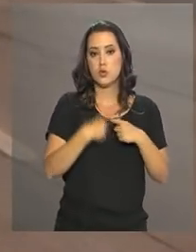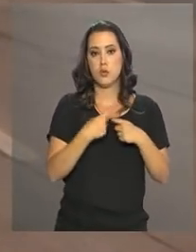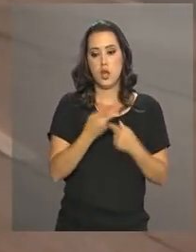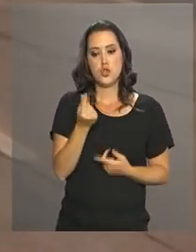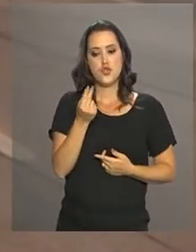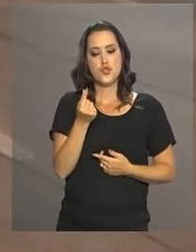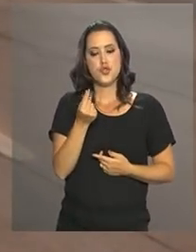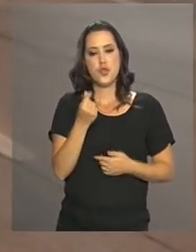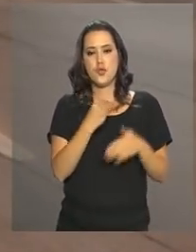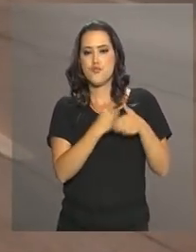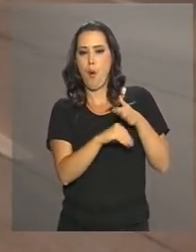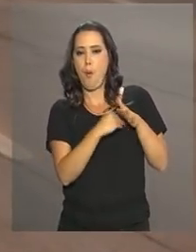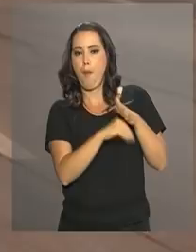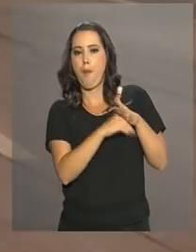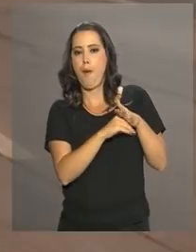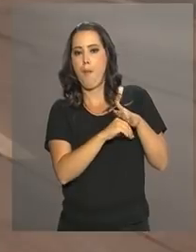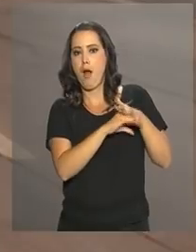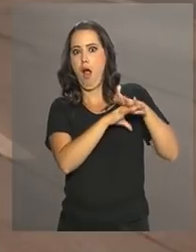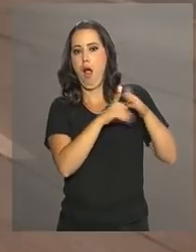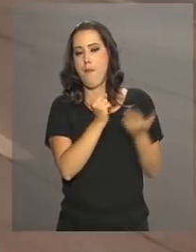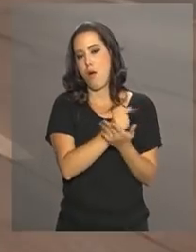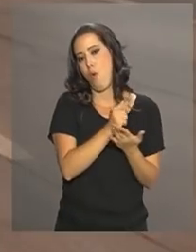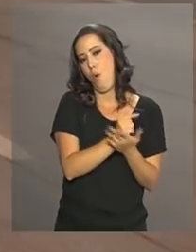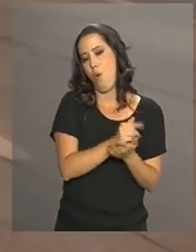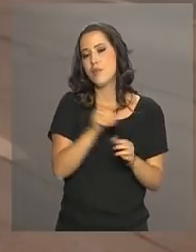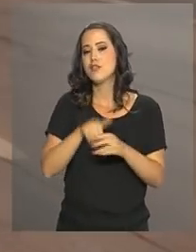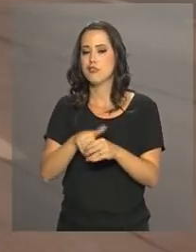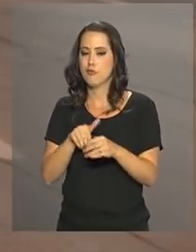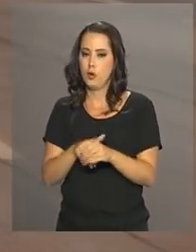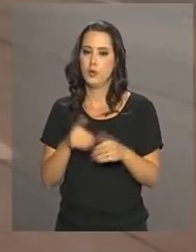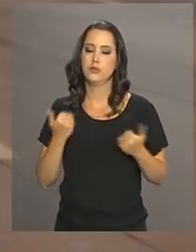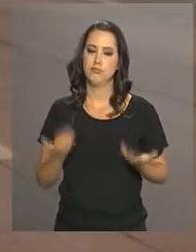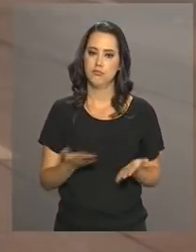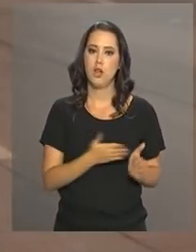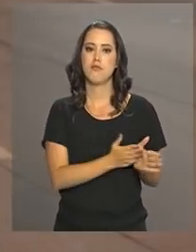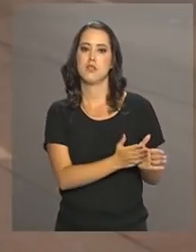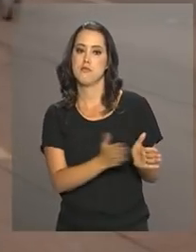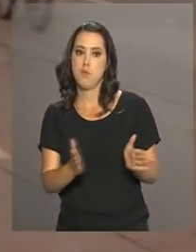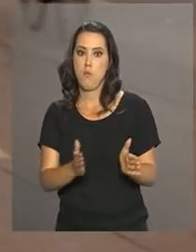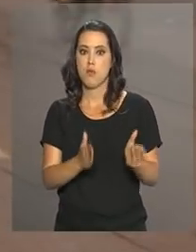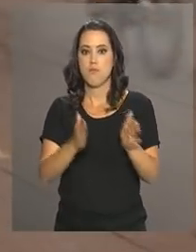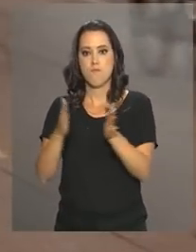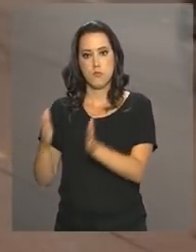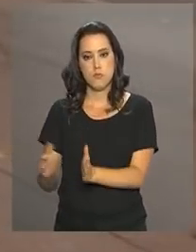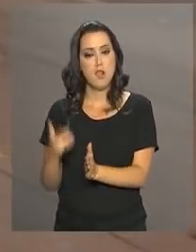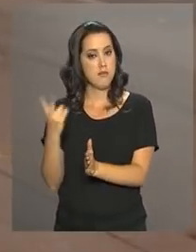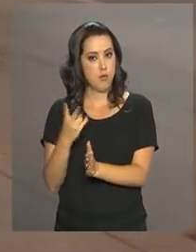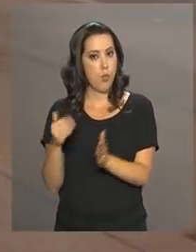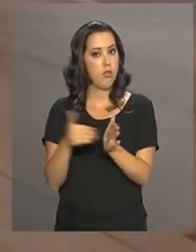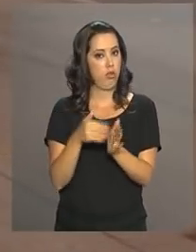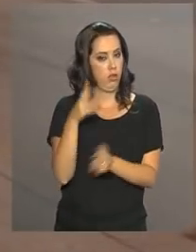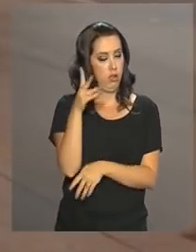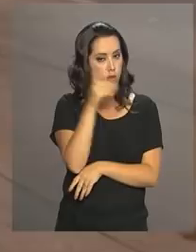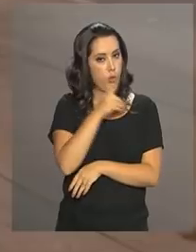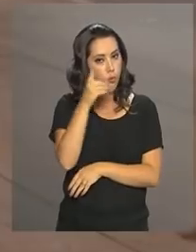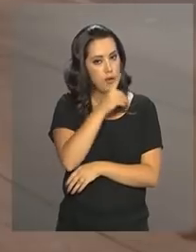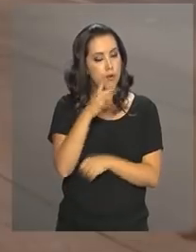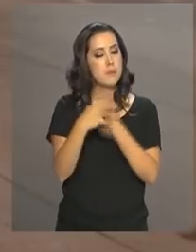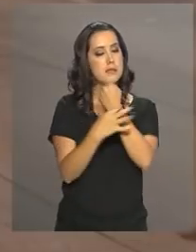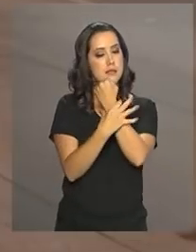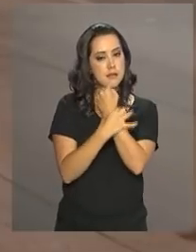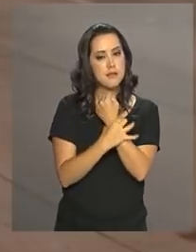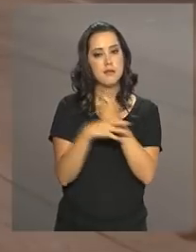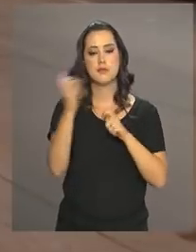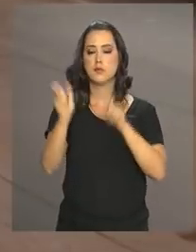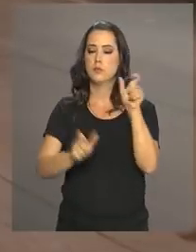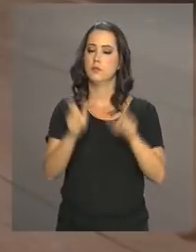R$ 96 mil para compra de votos. Essa fase da operação, então, lembrando, vai até domingo e é para garantir a segurança